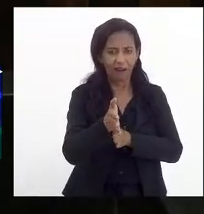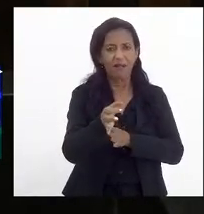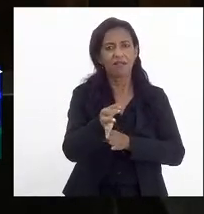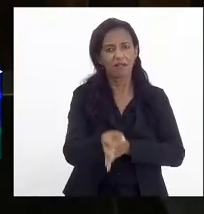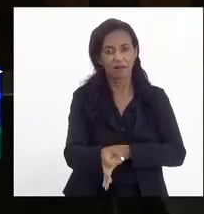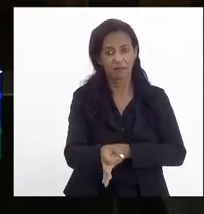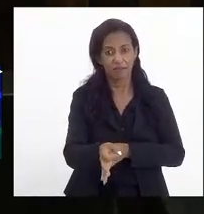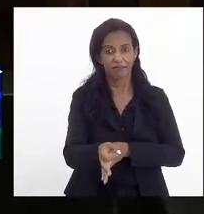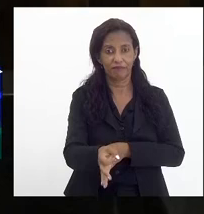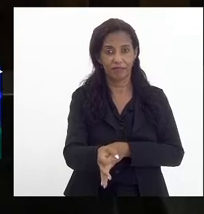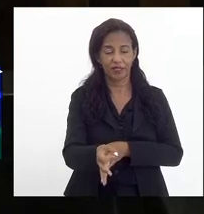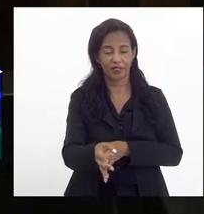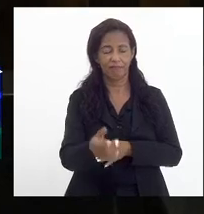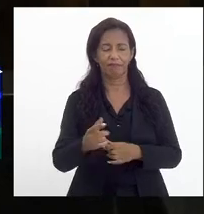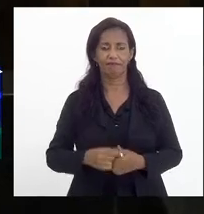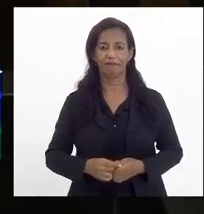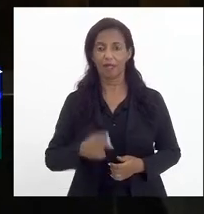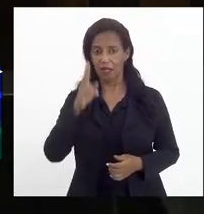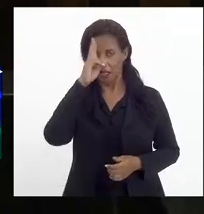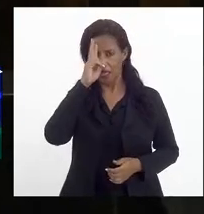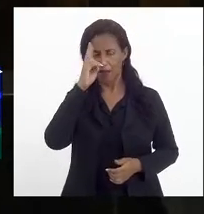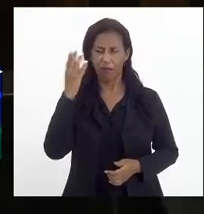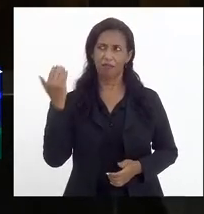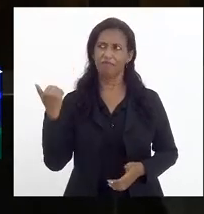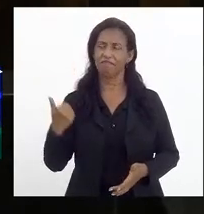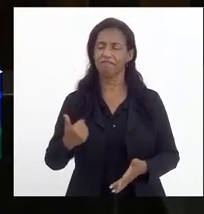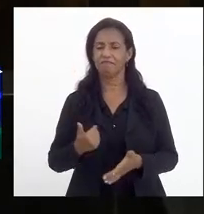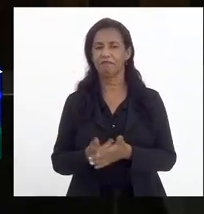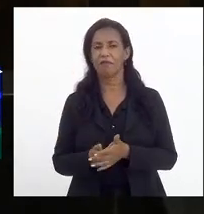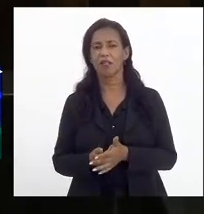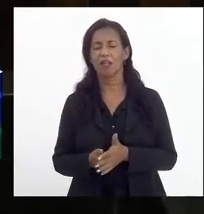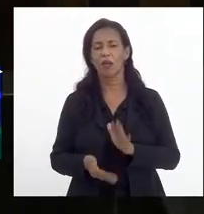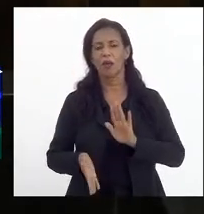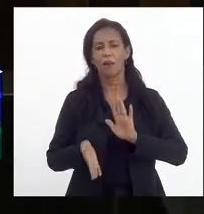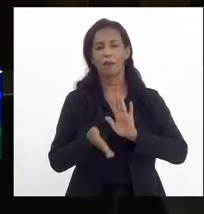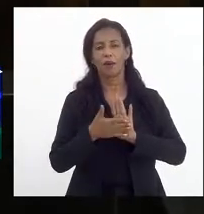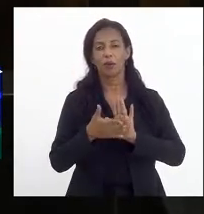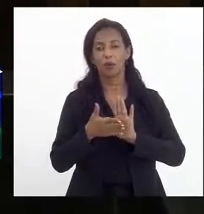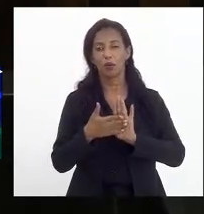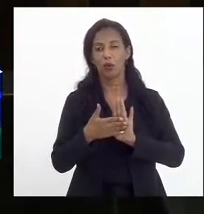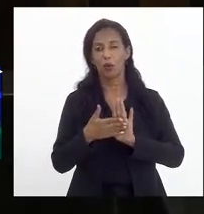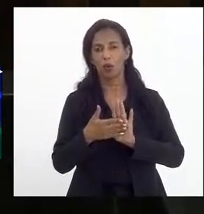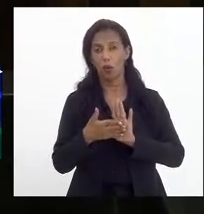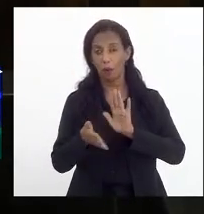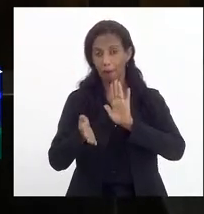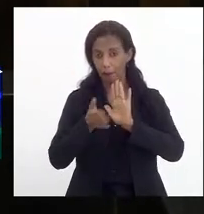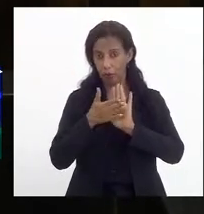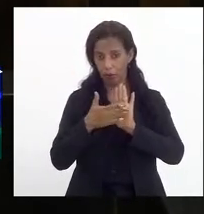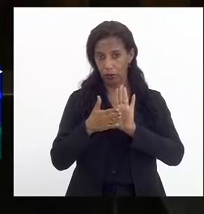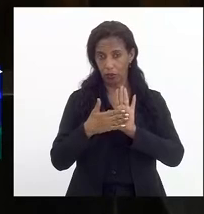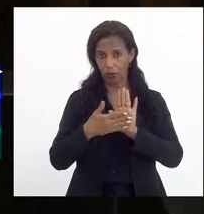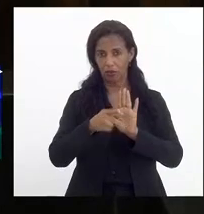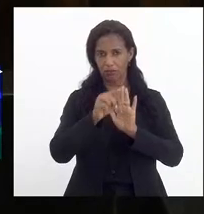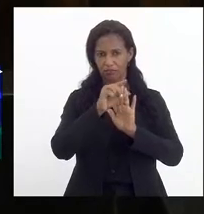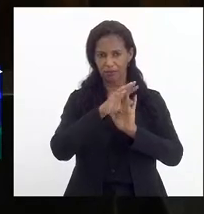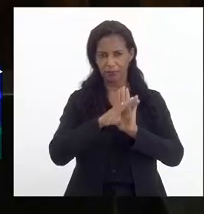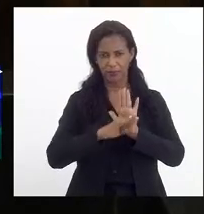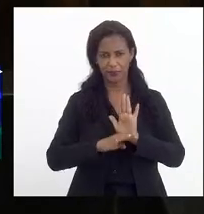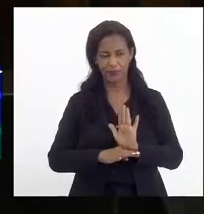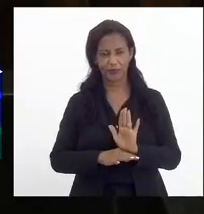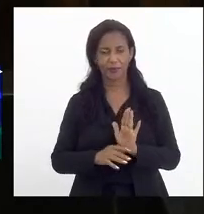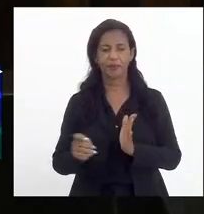inclusive tinha uma recente matéria de um protocolo de intenções protocolo de intenções